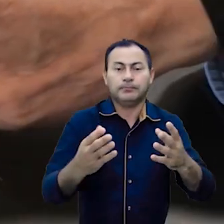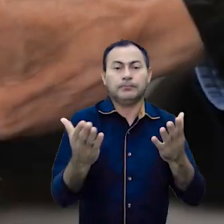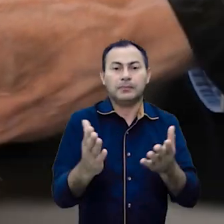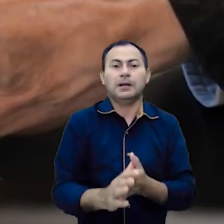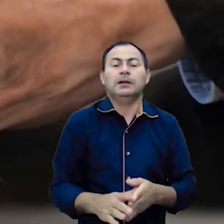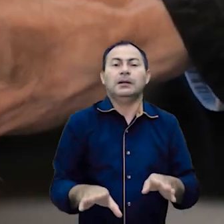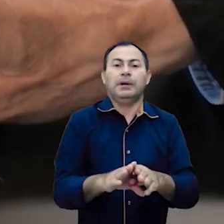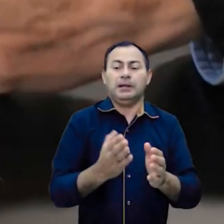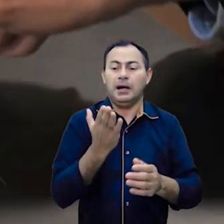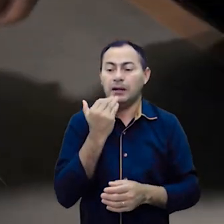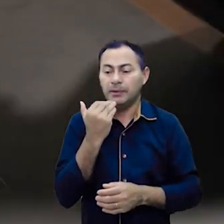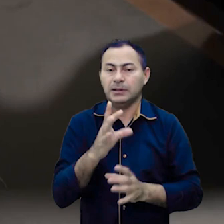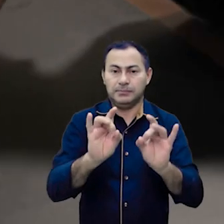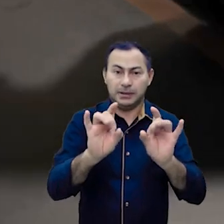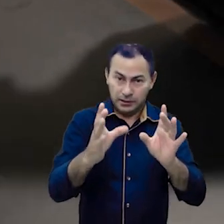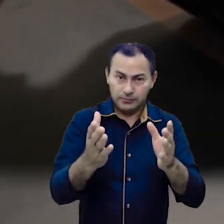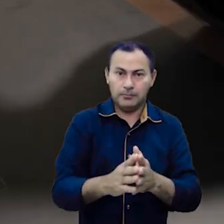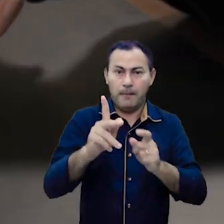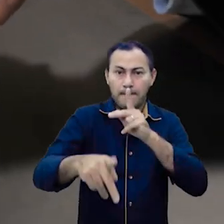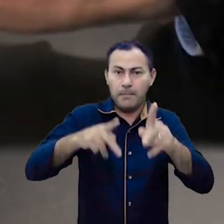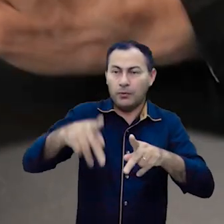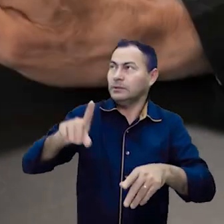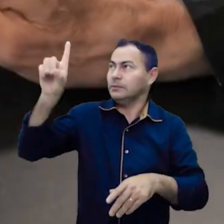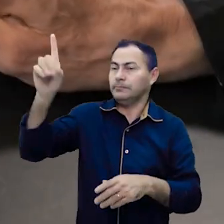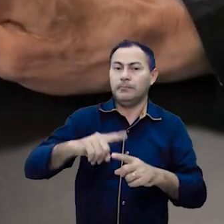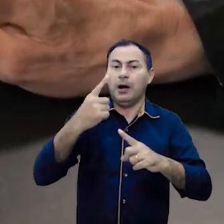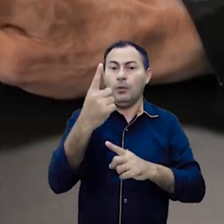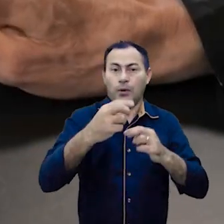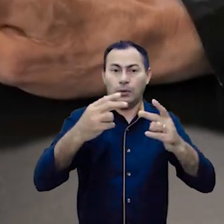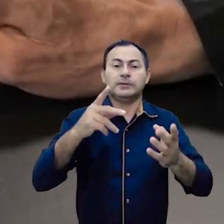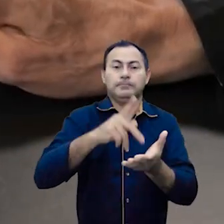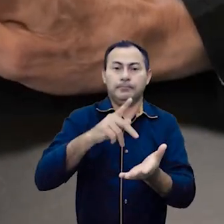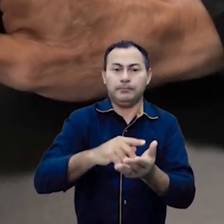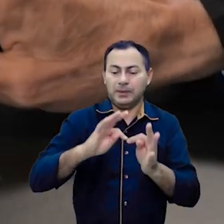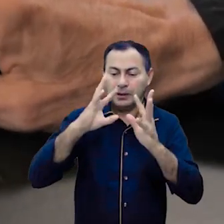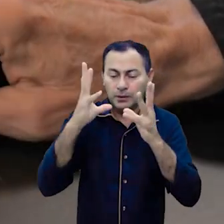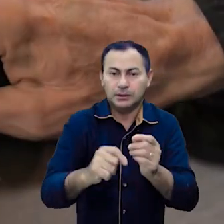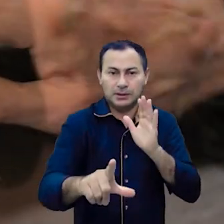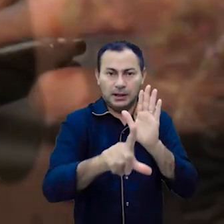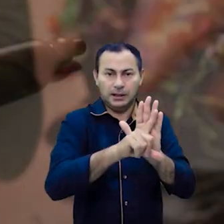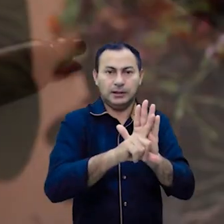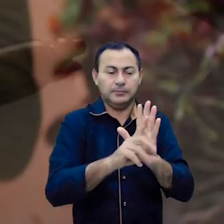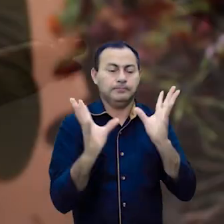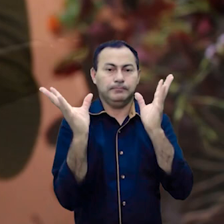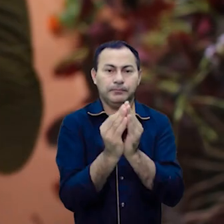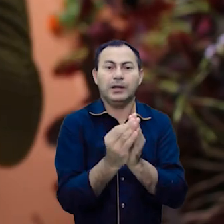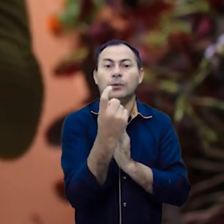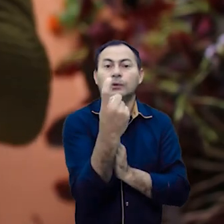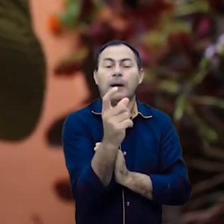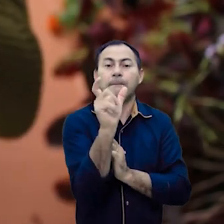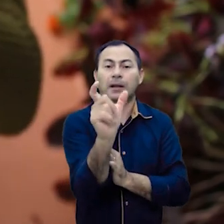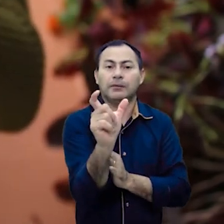todas as coisas inclusive sobre a alimentação especial do Povo de Deus mas uma coisa é real todas essas leis